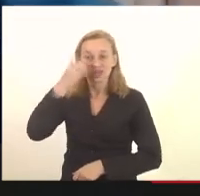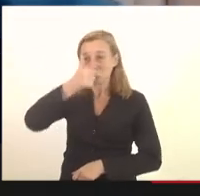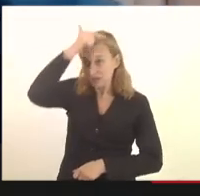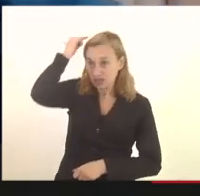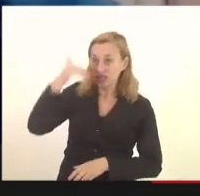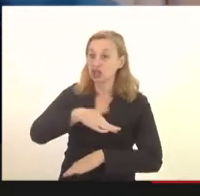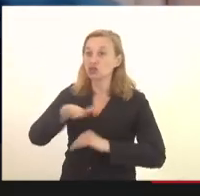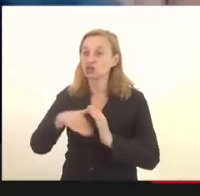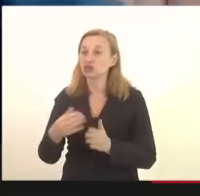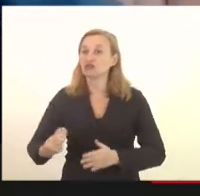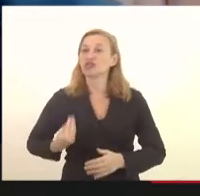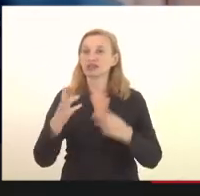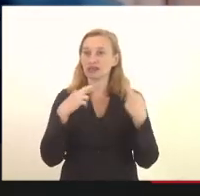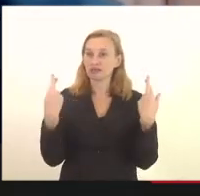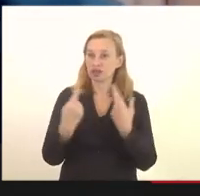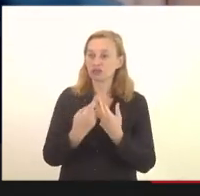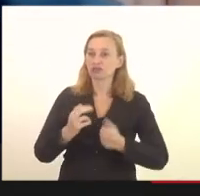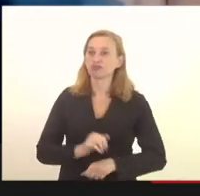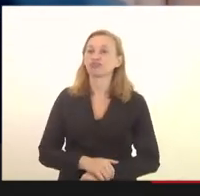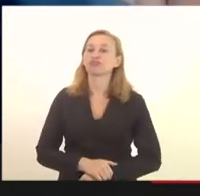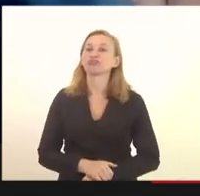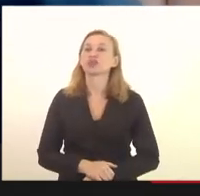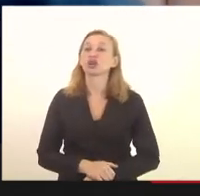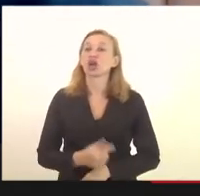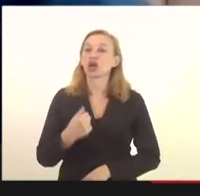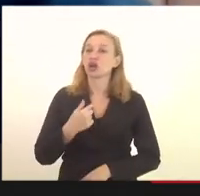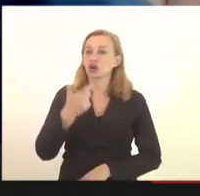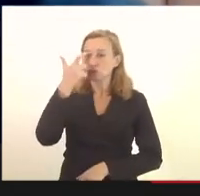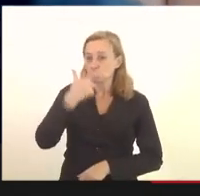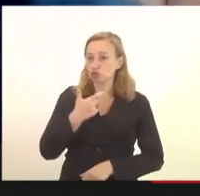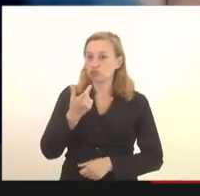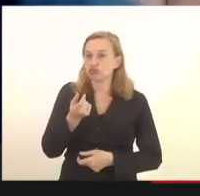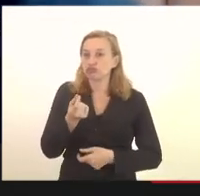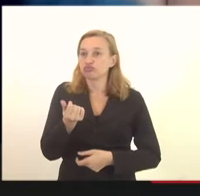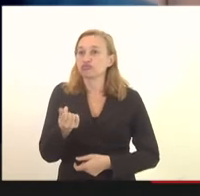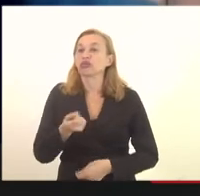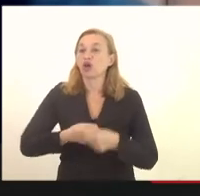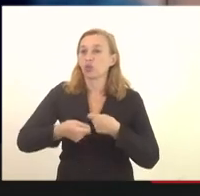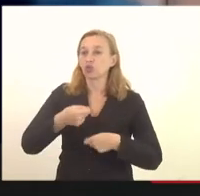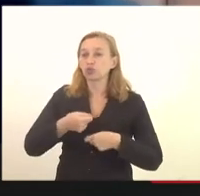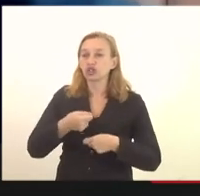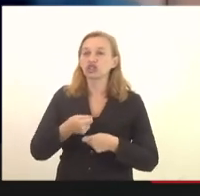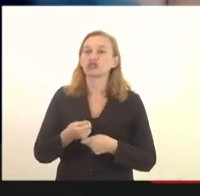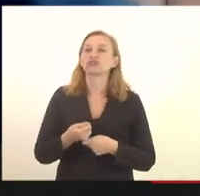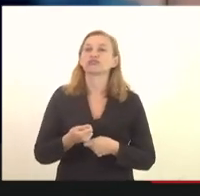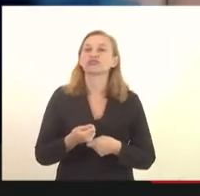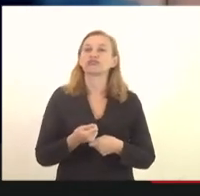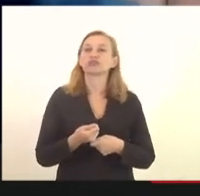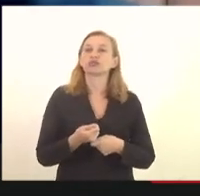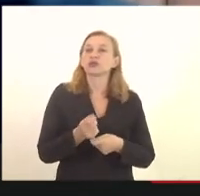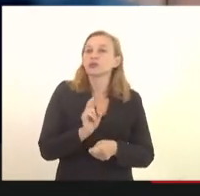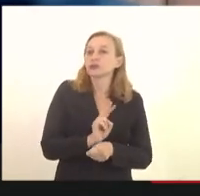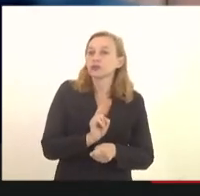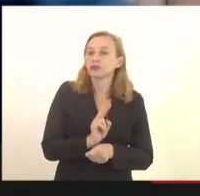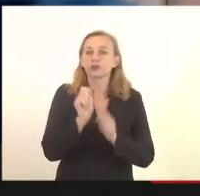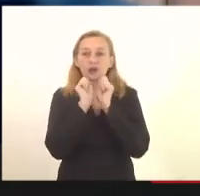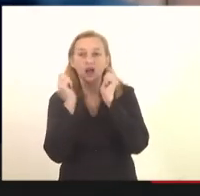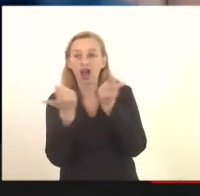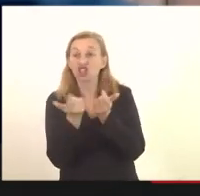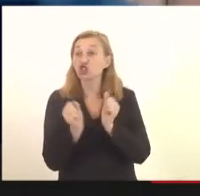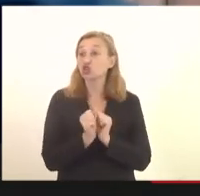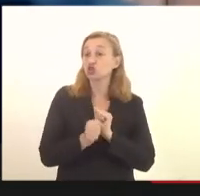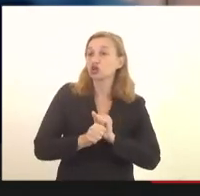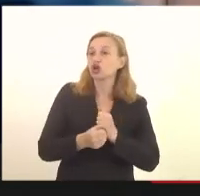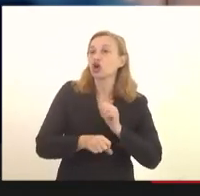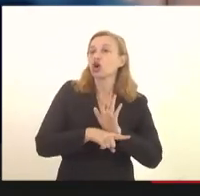demais presentes. Bom, eu sou economista e estou dirigindo a assessoria fiscal da LERJ, junto aí com a